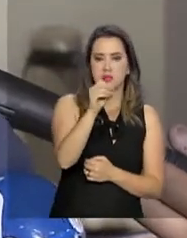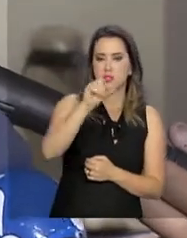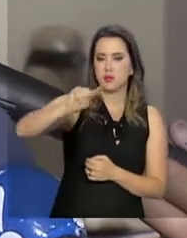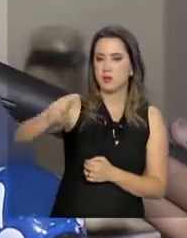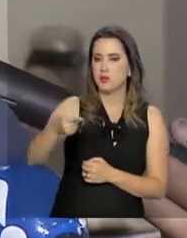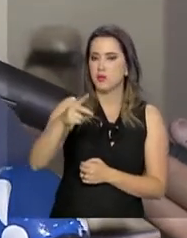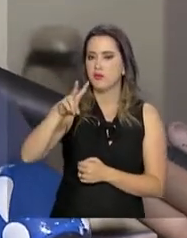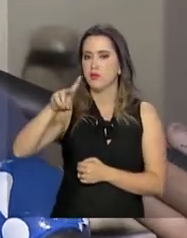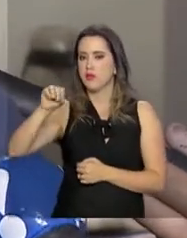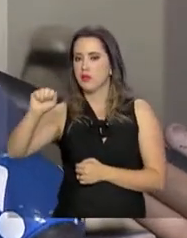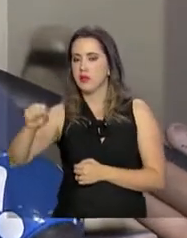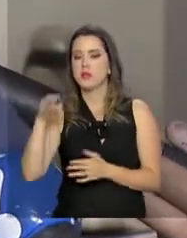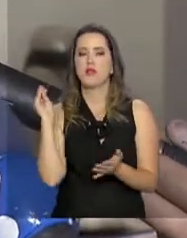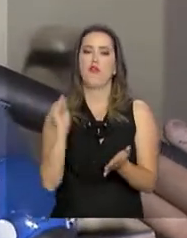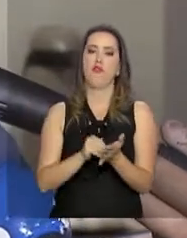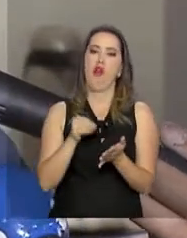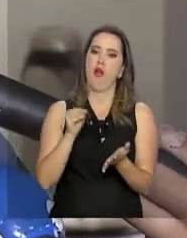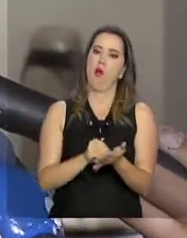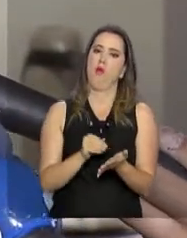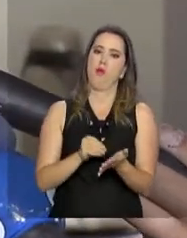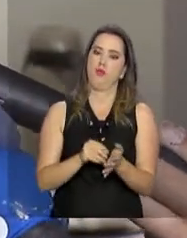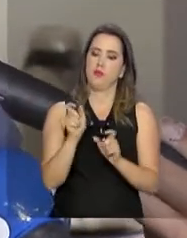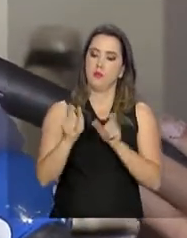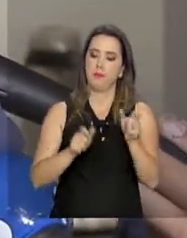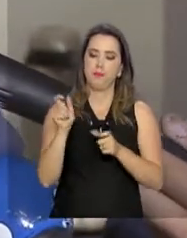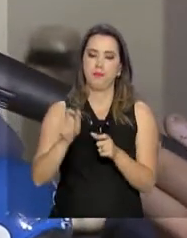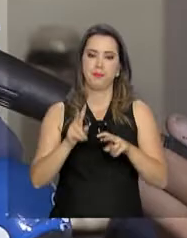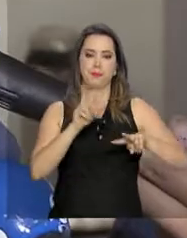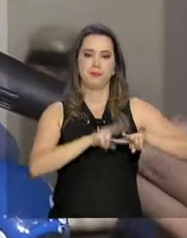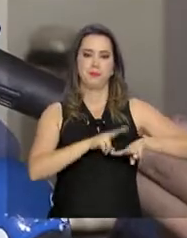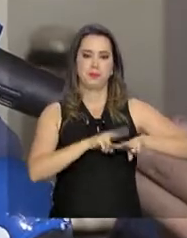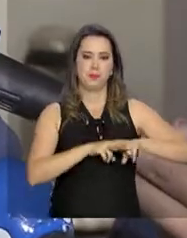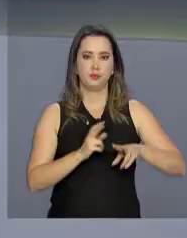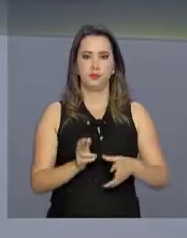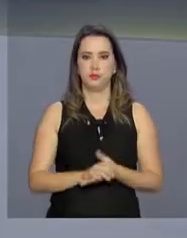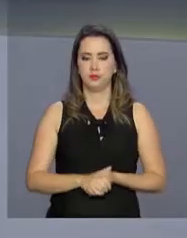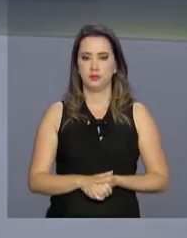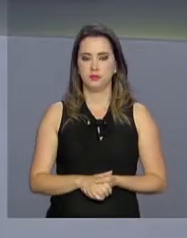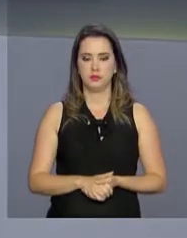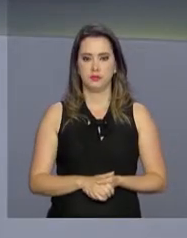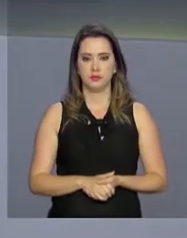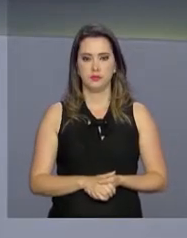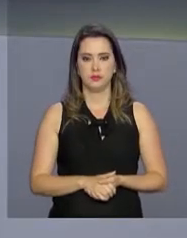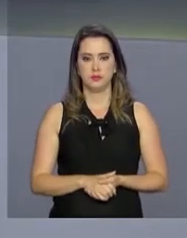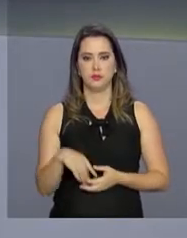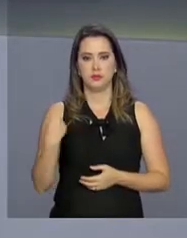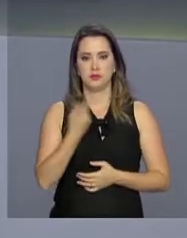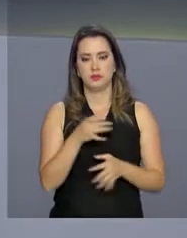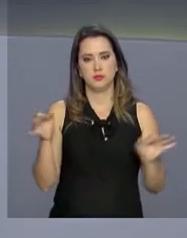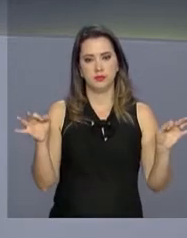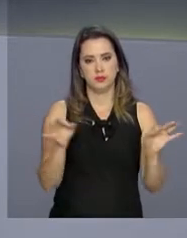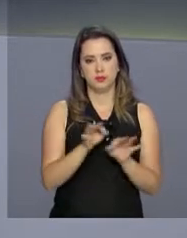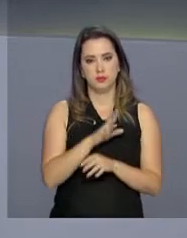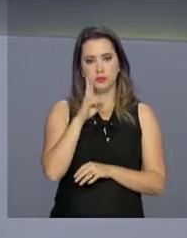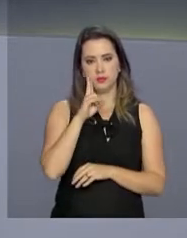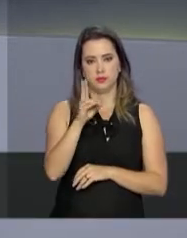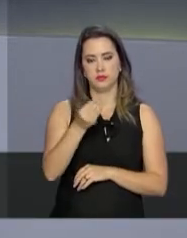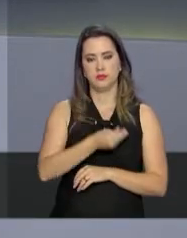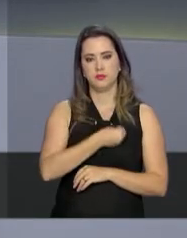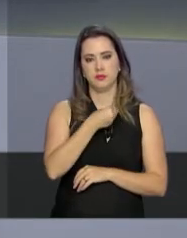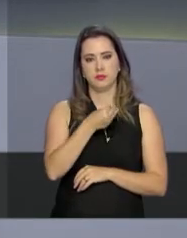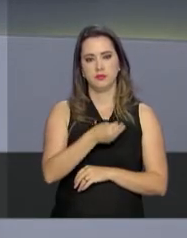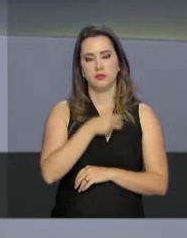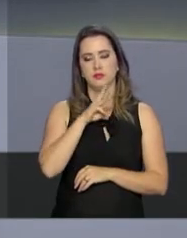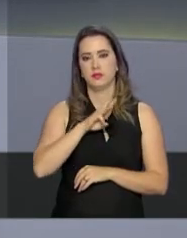358 mil vagas hoje que o défice do sistema prisional brasileiro tem nós ficamos por aqui você acompanha a